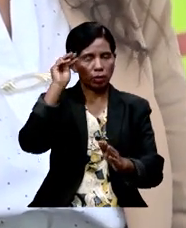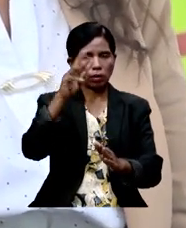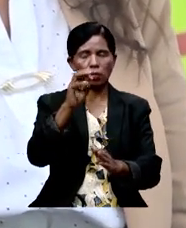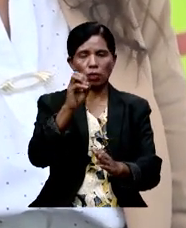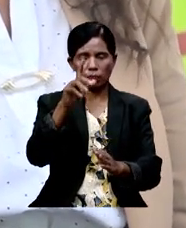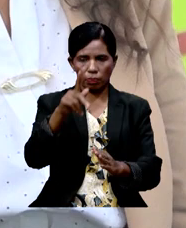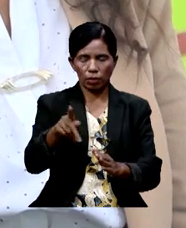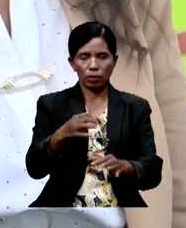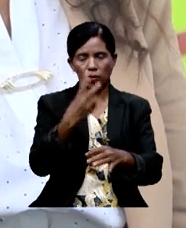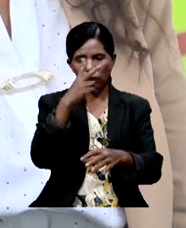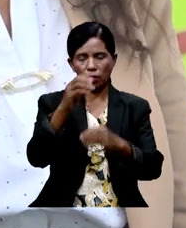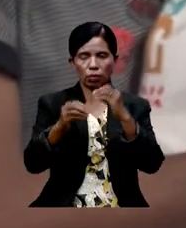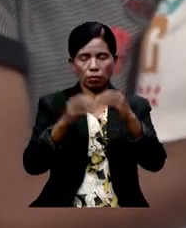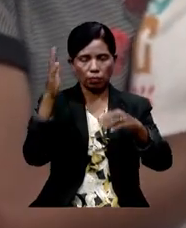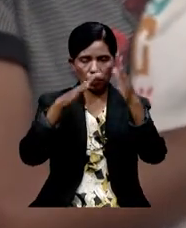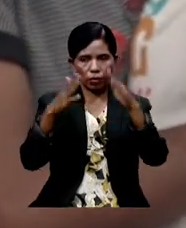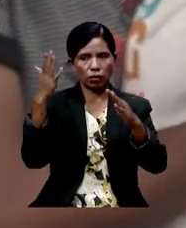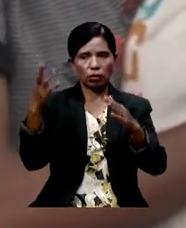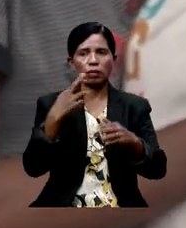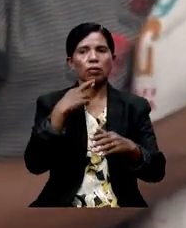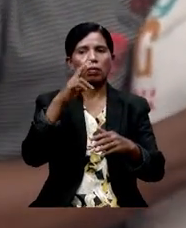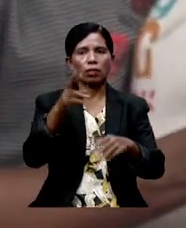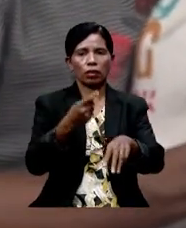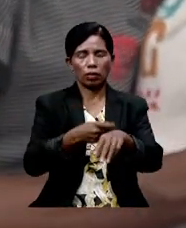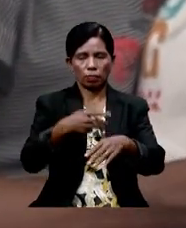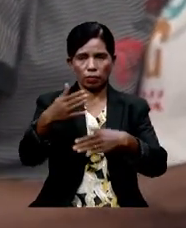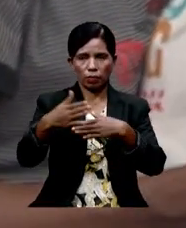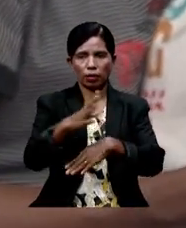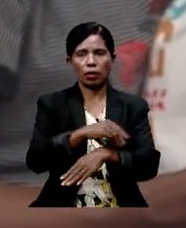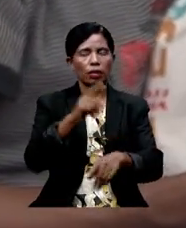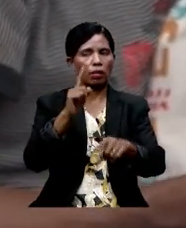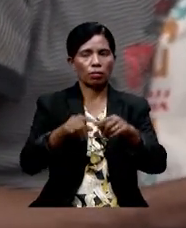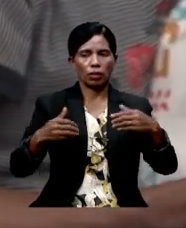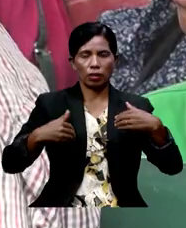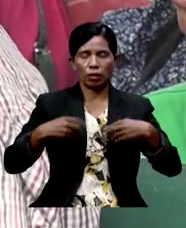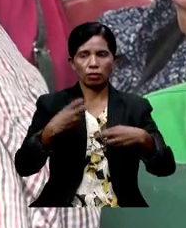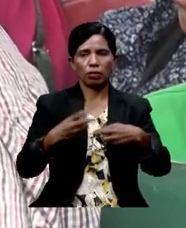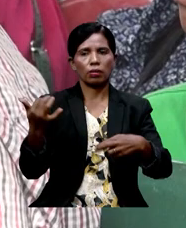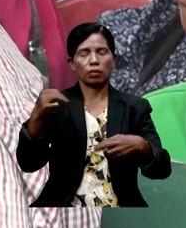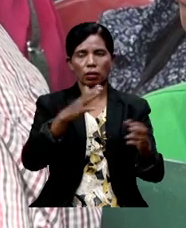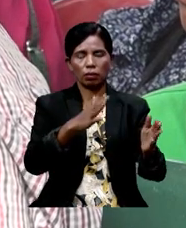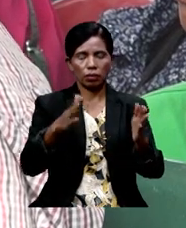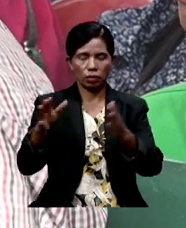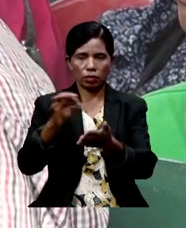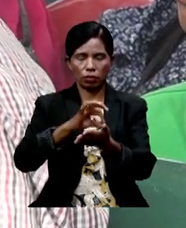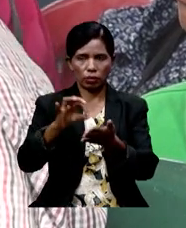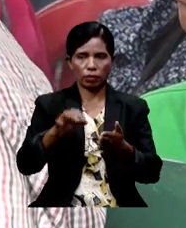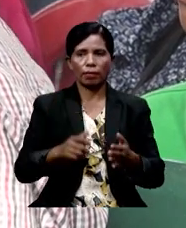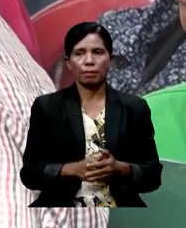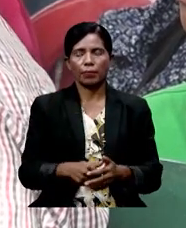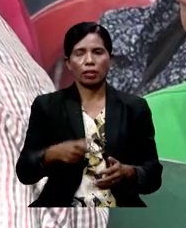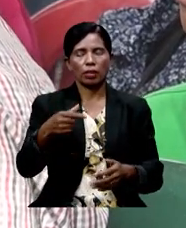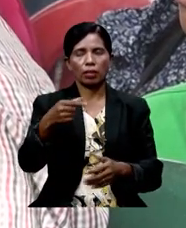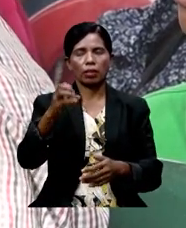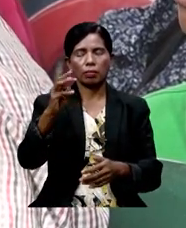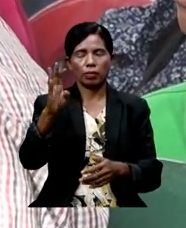públicas atuare questão ne ho di responde ia tempo basic nune labela dificulta sir ne processo formação Gabriel Ponciano de